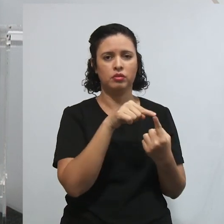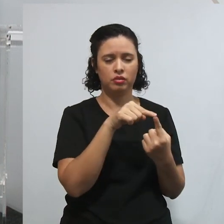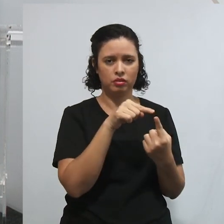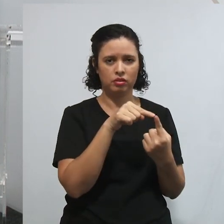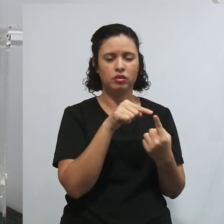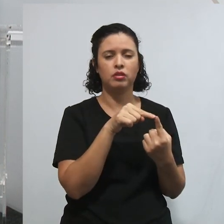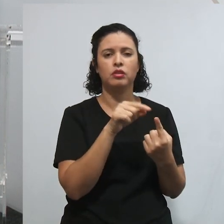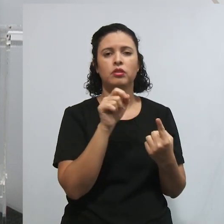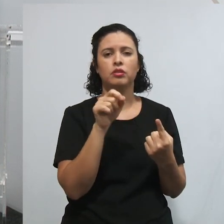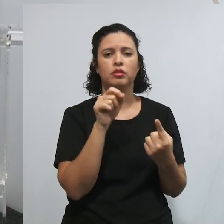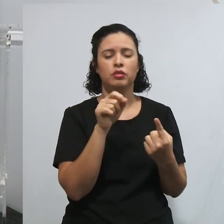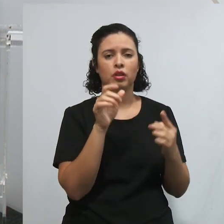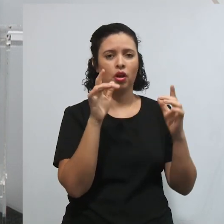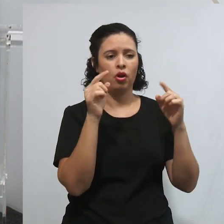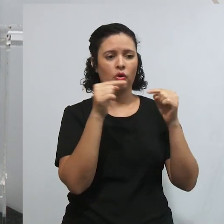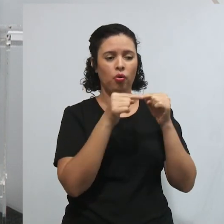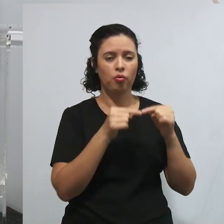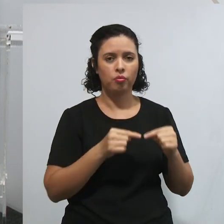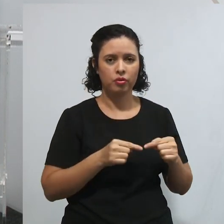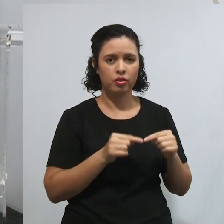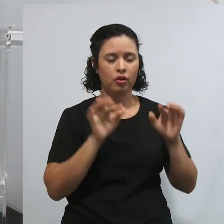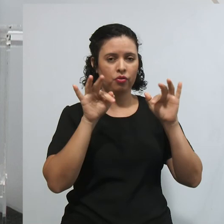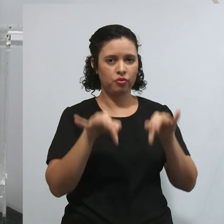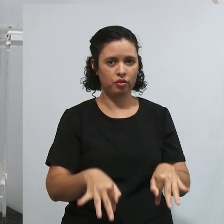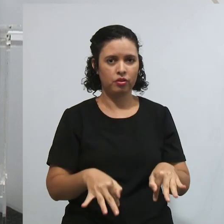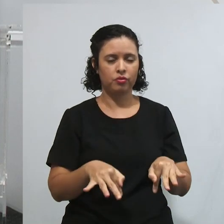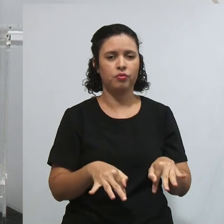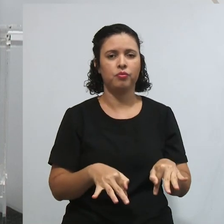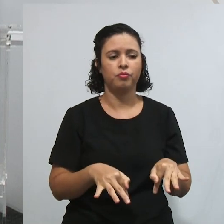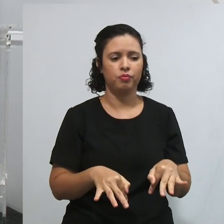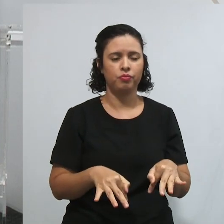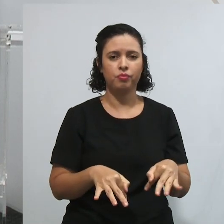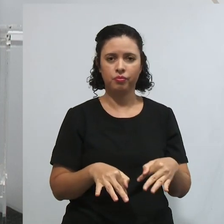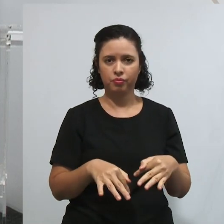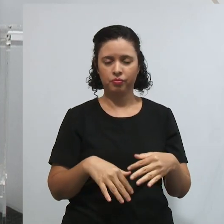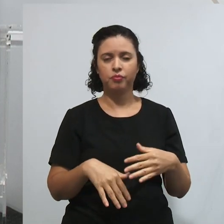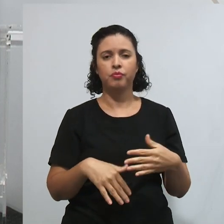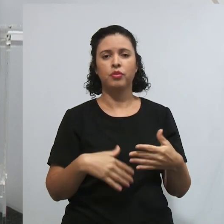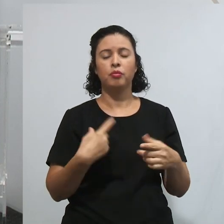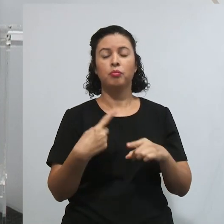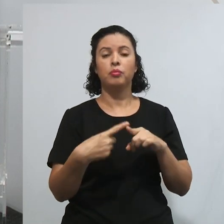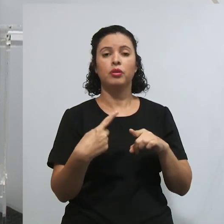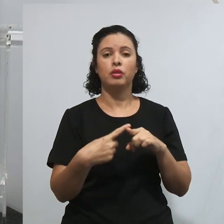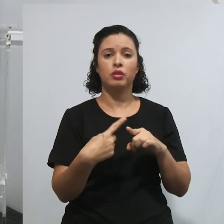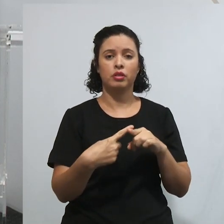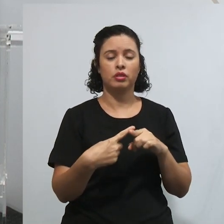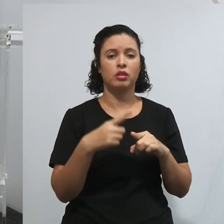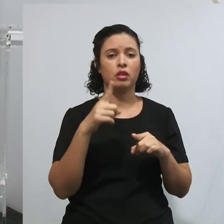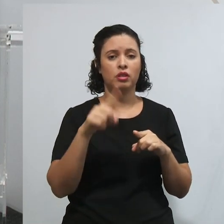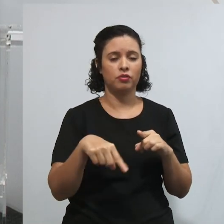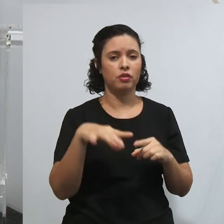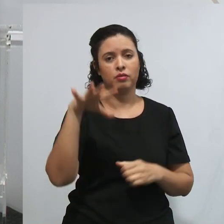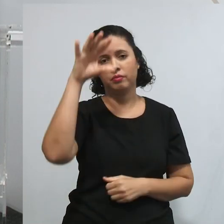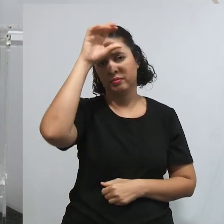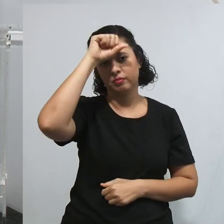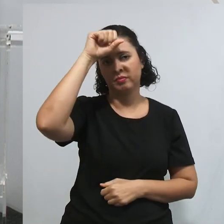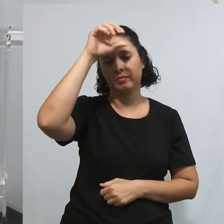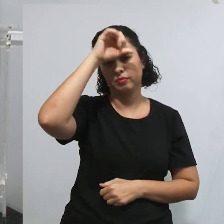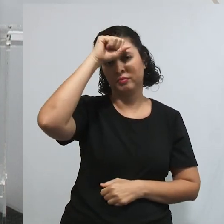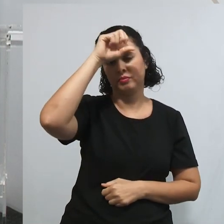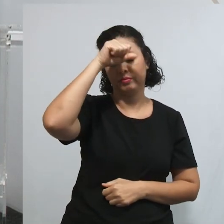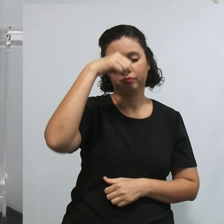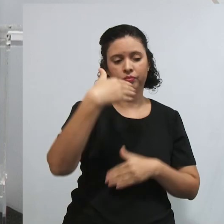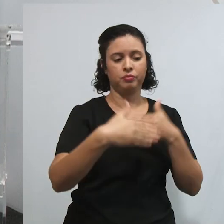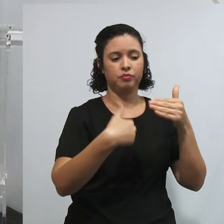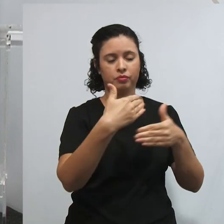né, o objetivo dele coincida com o objetivo final daquela ação, porque é assim que ele vai aprender e, consequentemente,